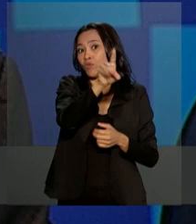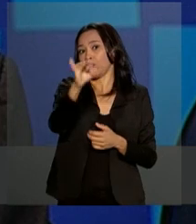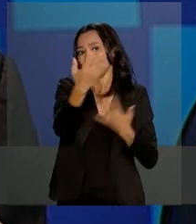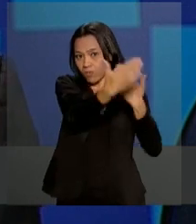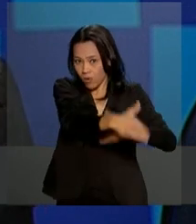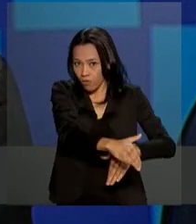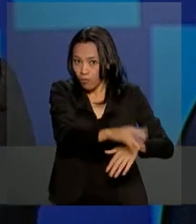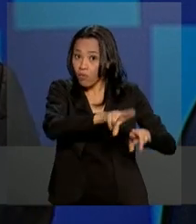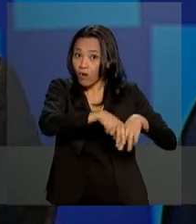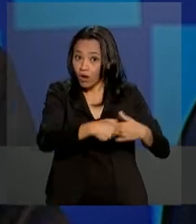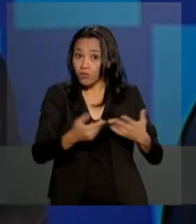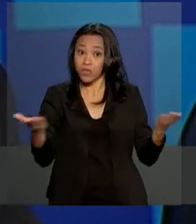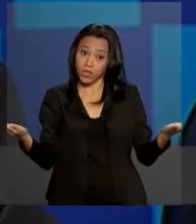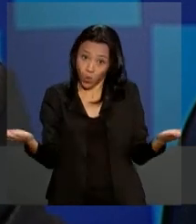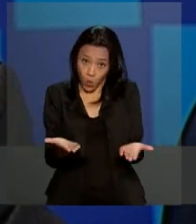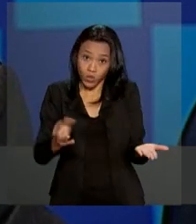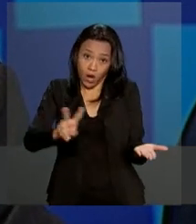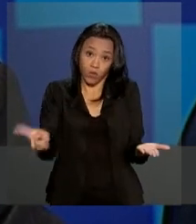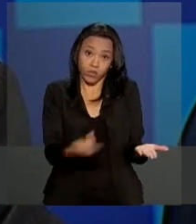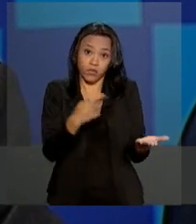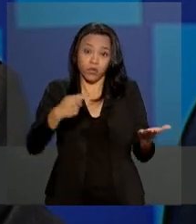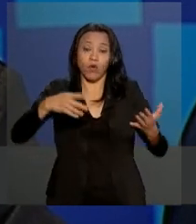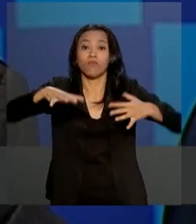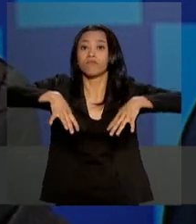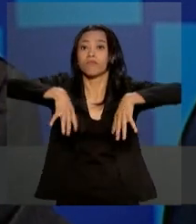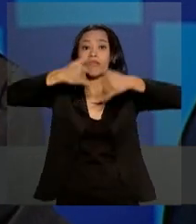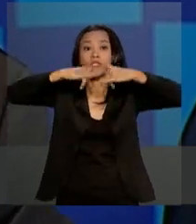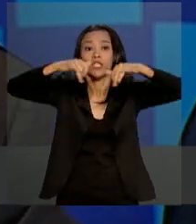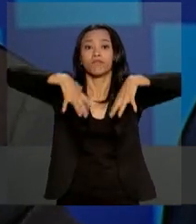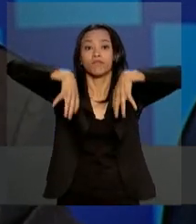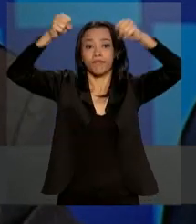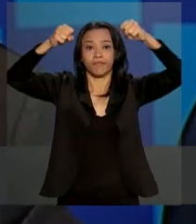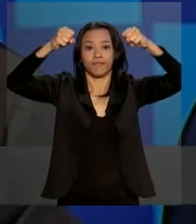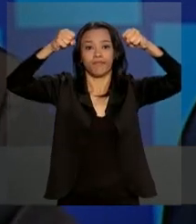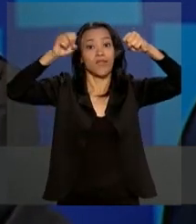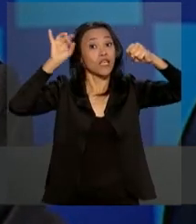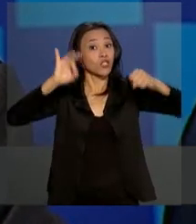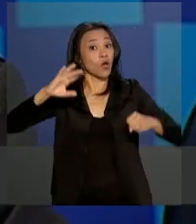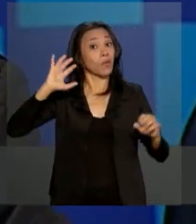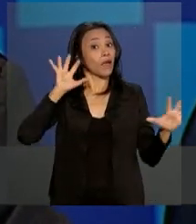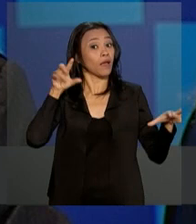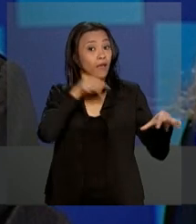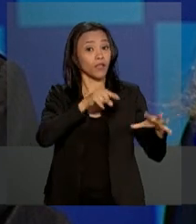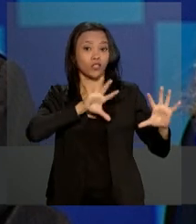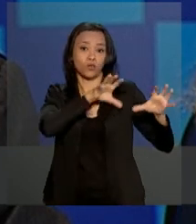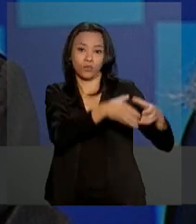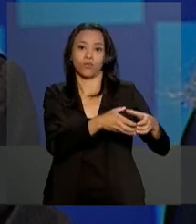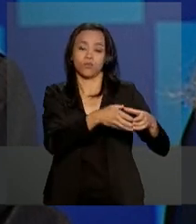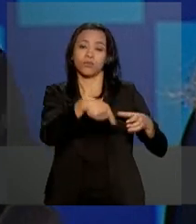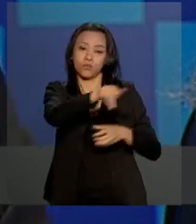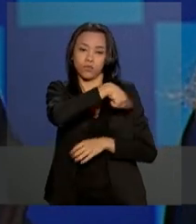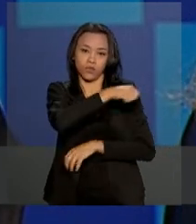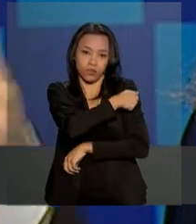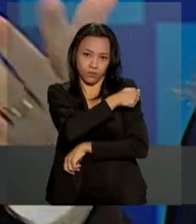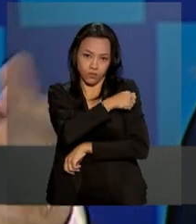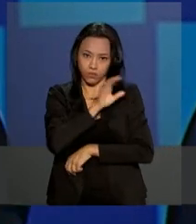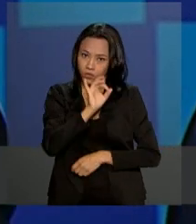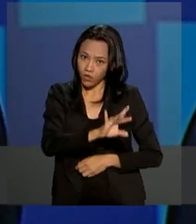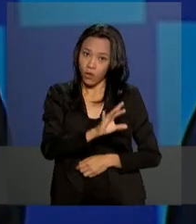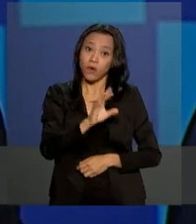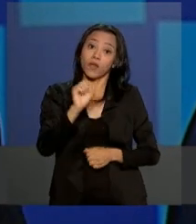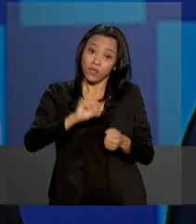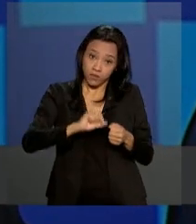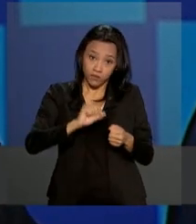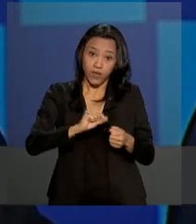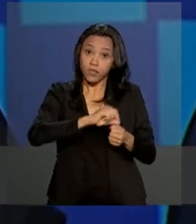dessa dessa ocorrência da falta de energia e somente para estes não fazem e refazem o